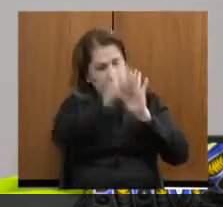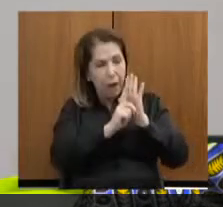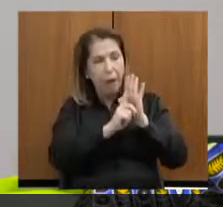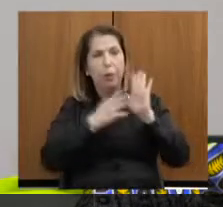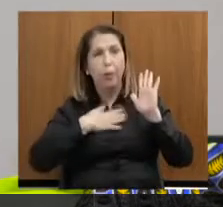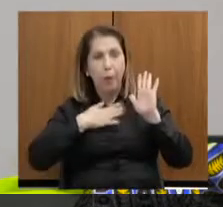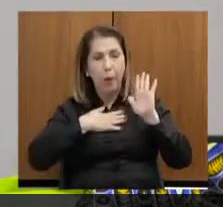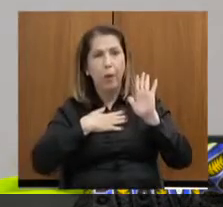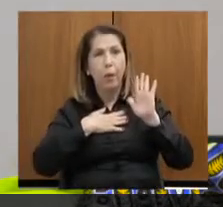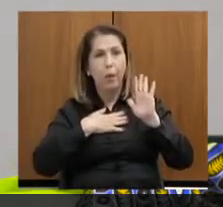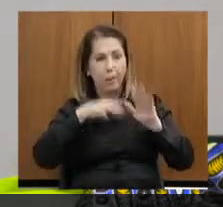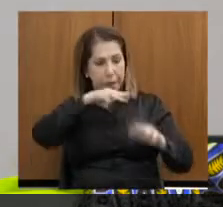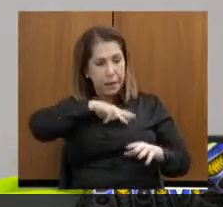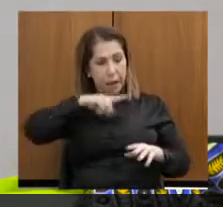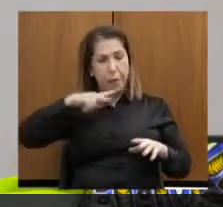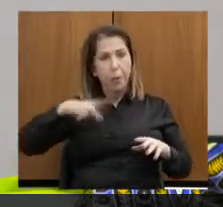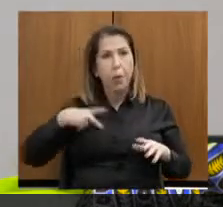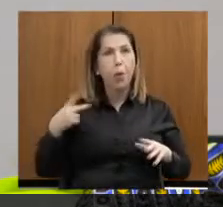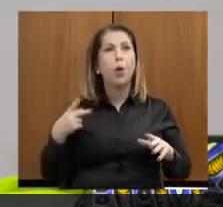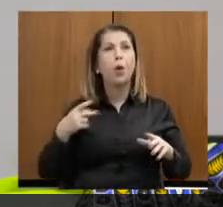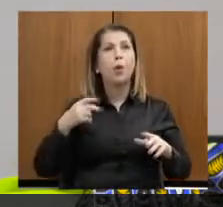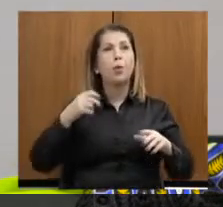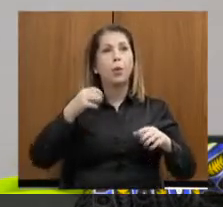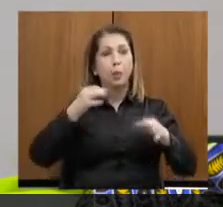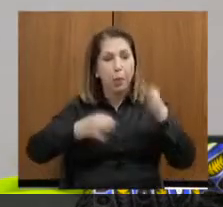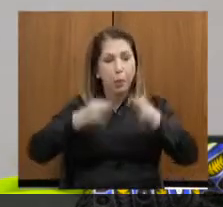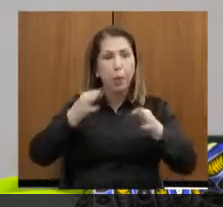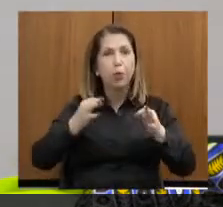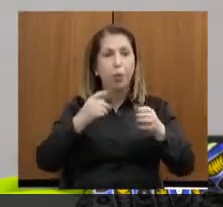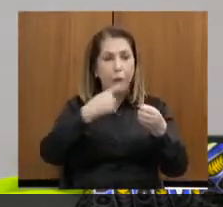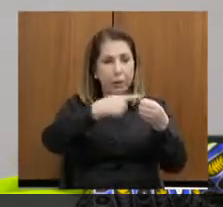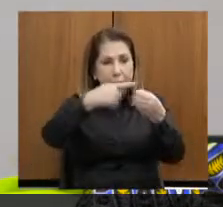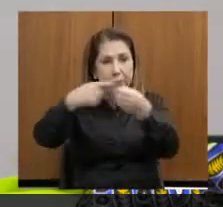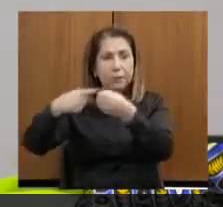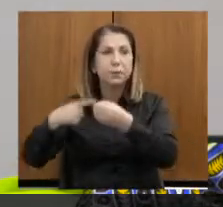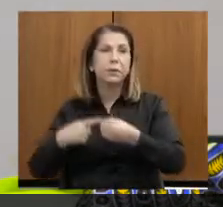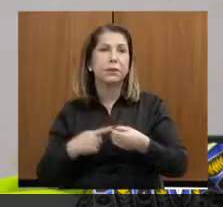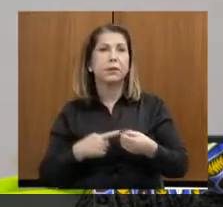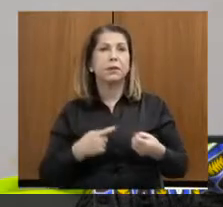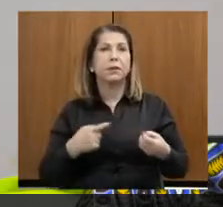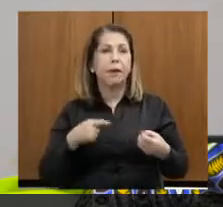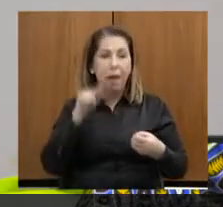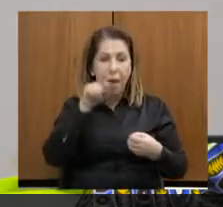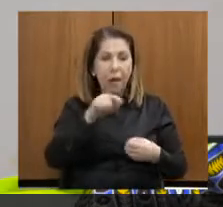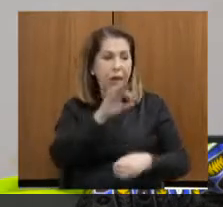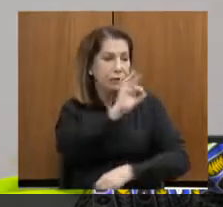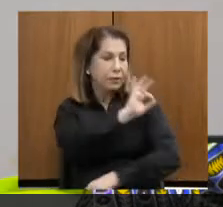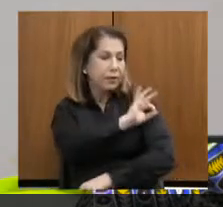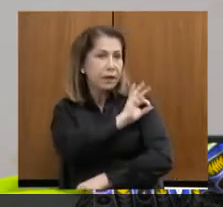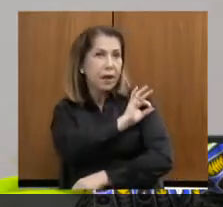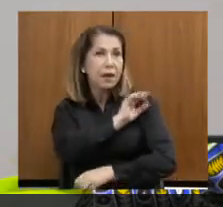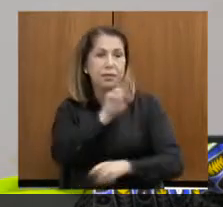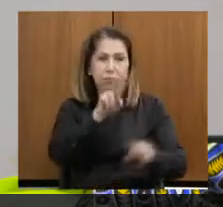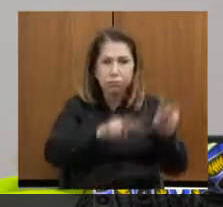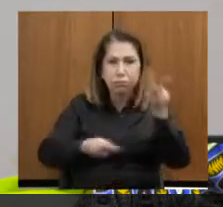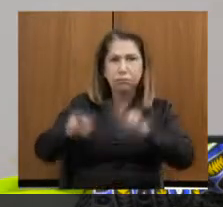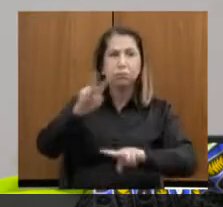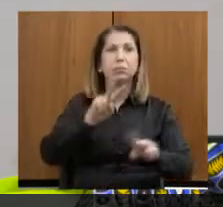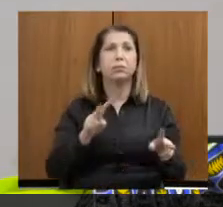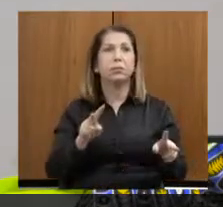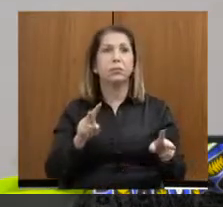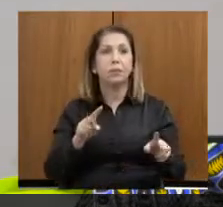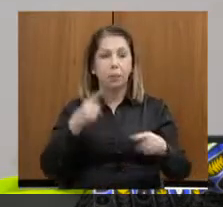protegidos Ministério Público promotor de cada cidade ele é que fiscaliza política